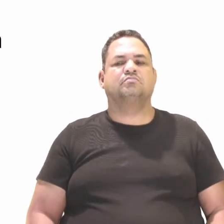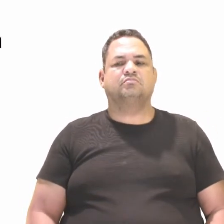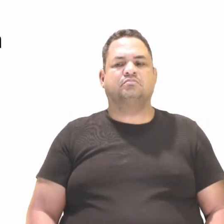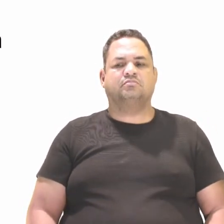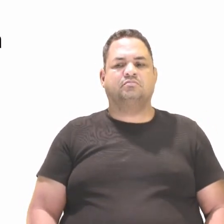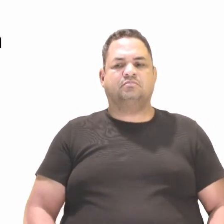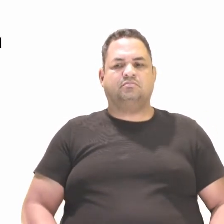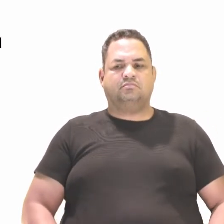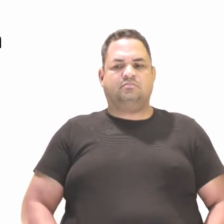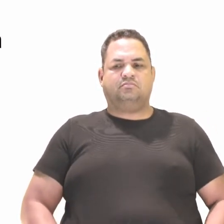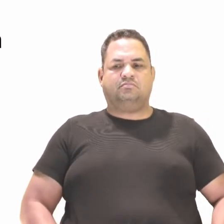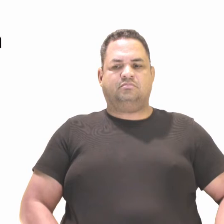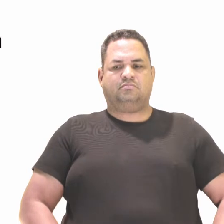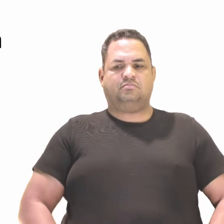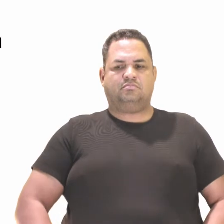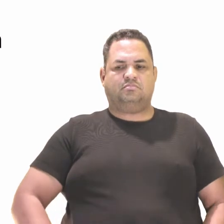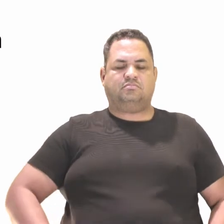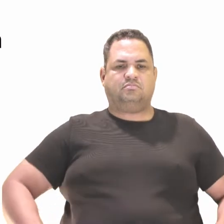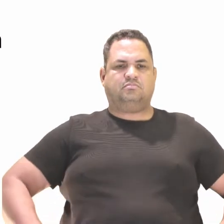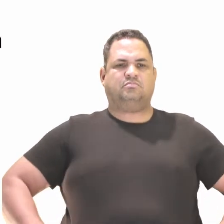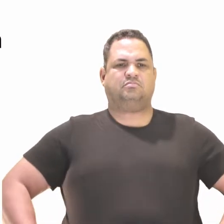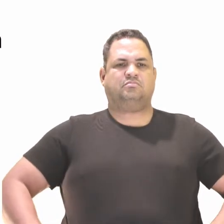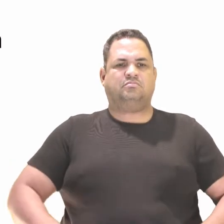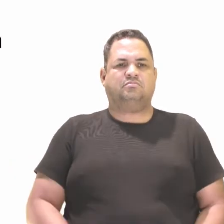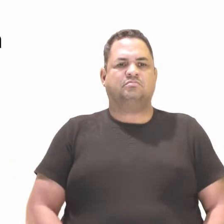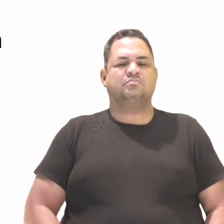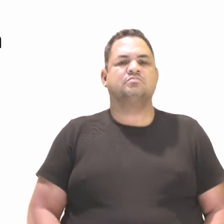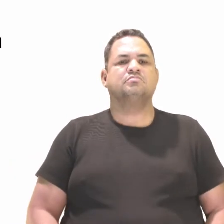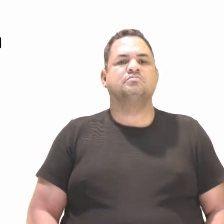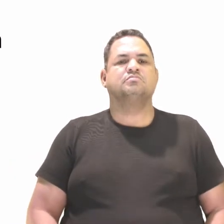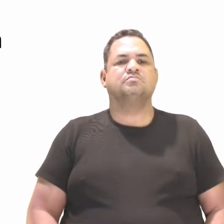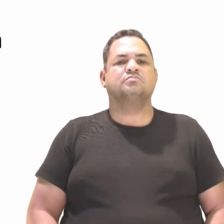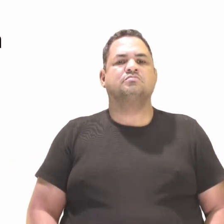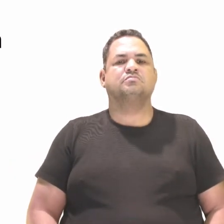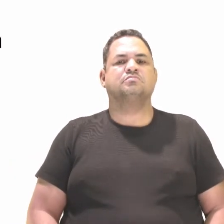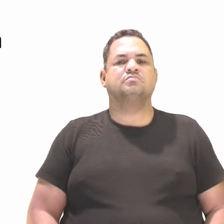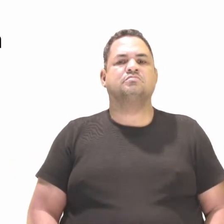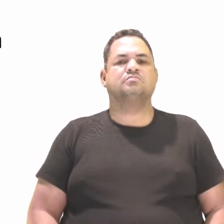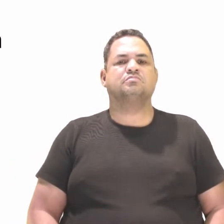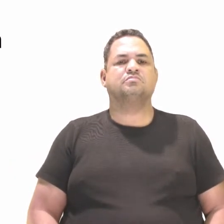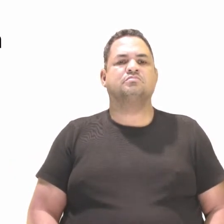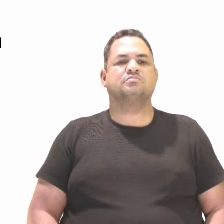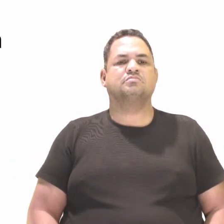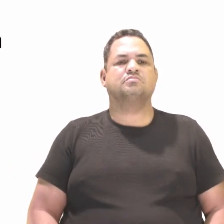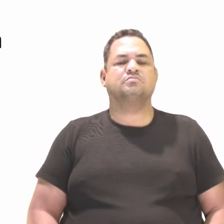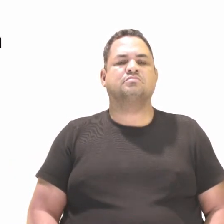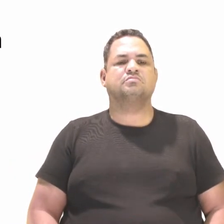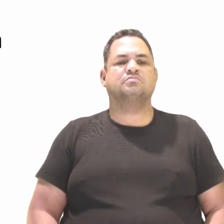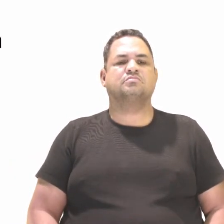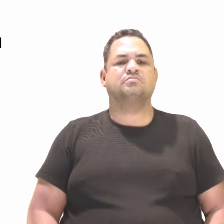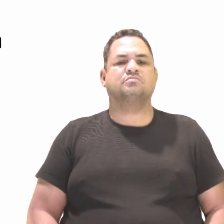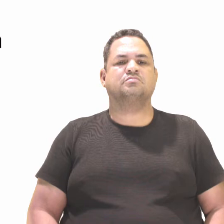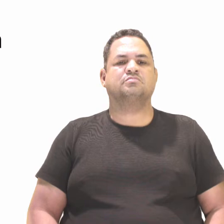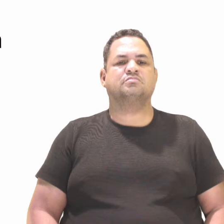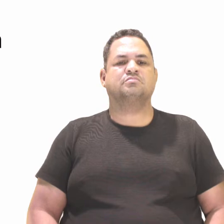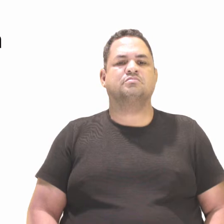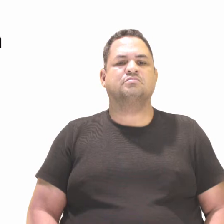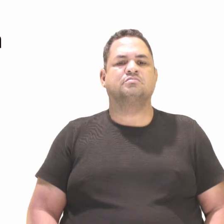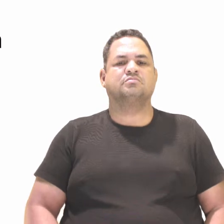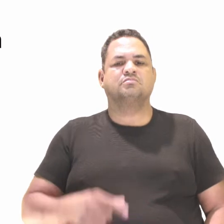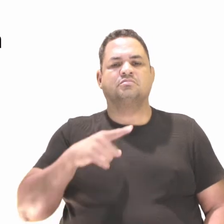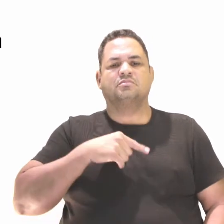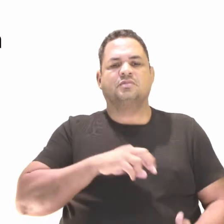game marathon in my house this Saturday. Would you like to come? Então, alguém vai ter o quê? Uma maratona